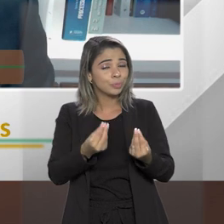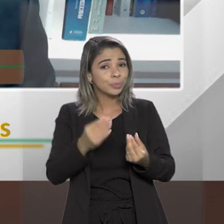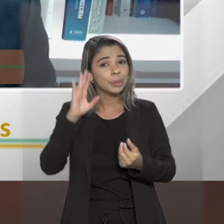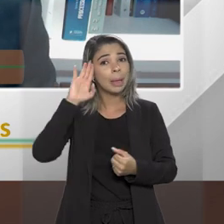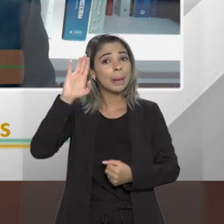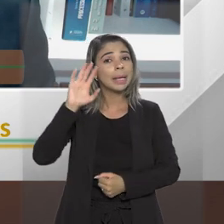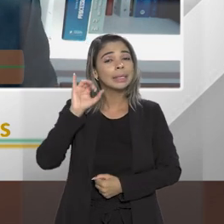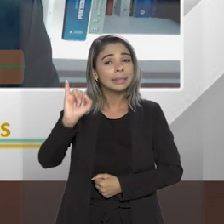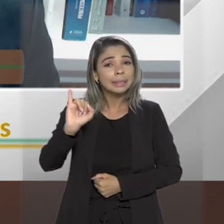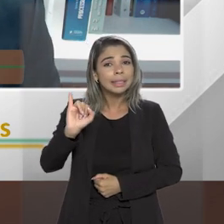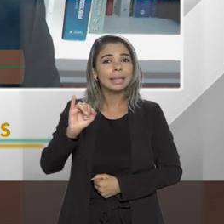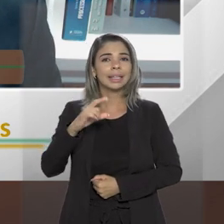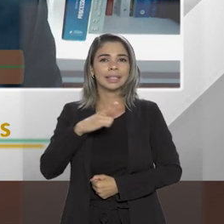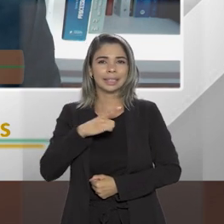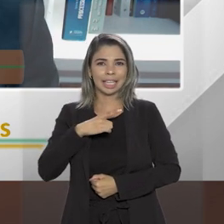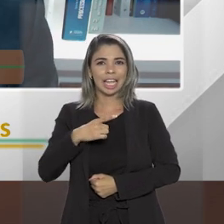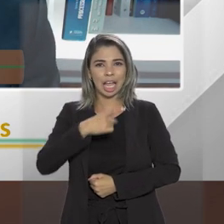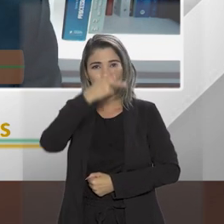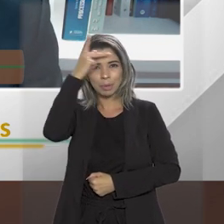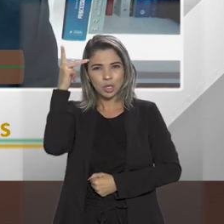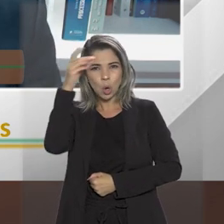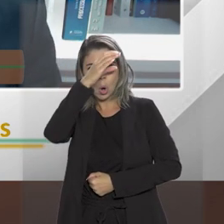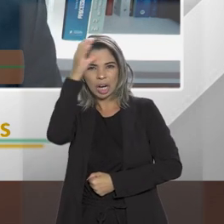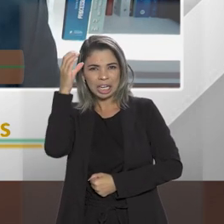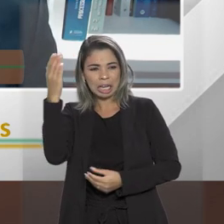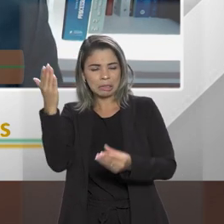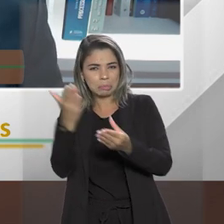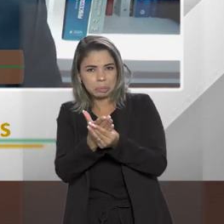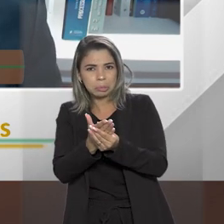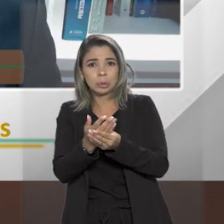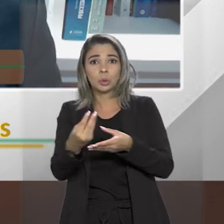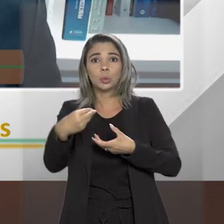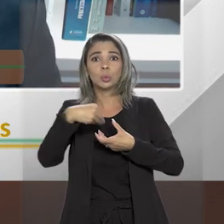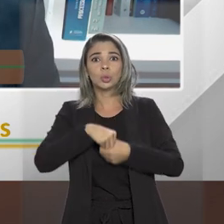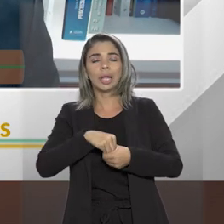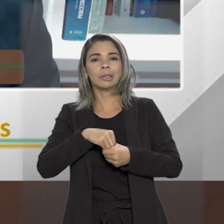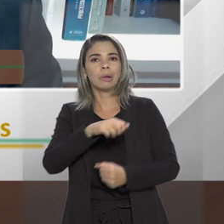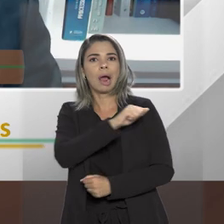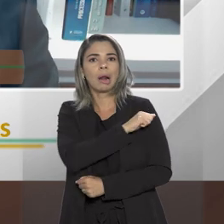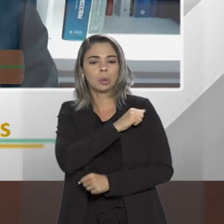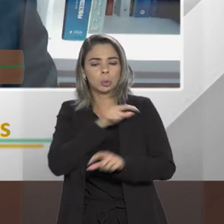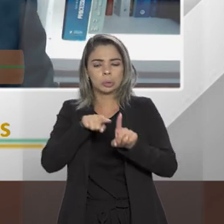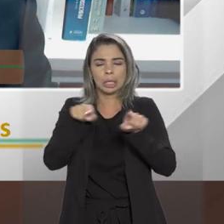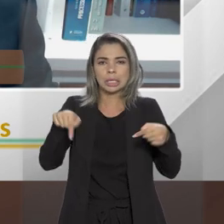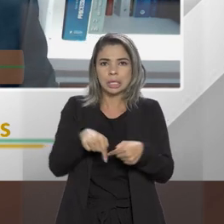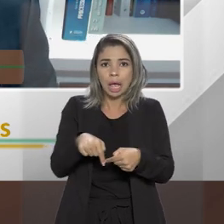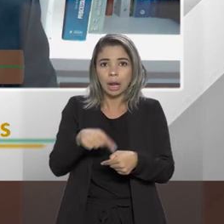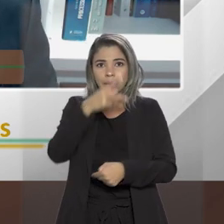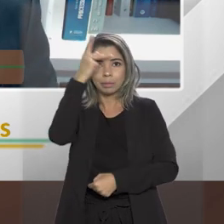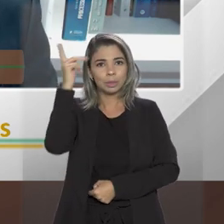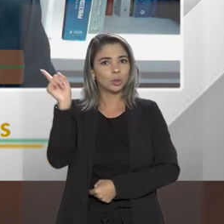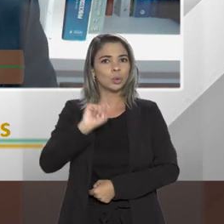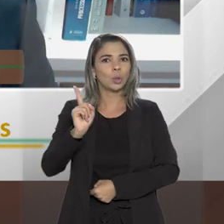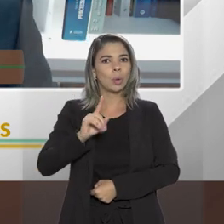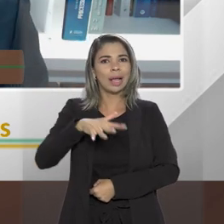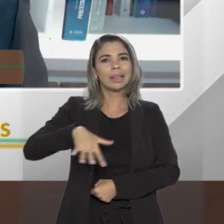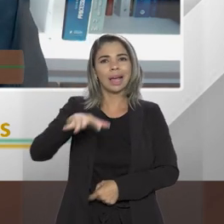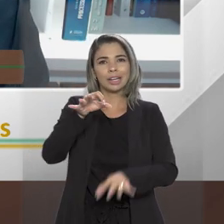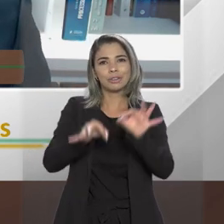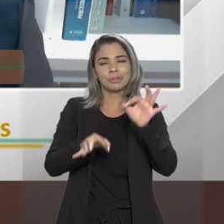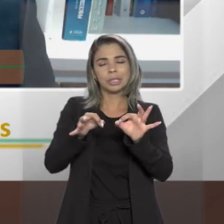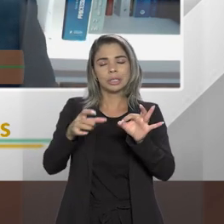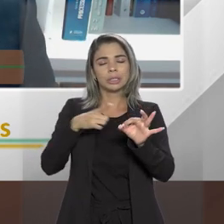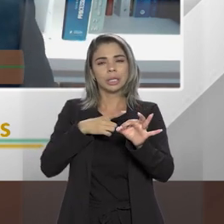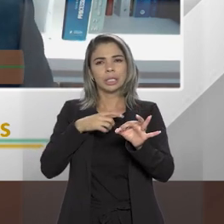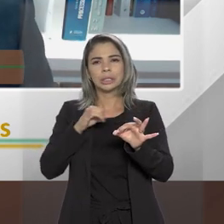estamos falando com o jurisdicionado, eu lá com os meus alunos, certamente Fred com os dele, ou com as pessoas que não são do nosso meio jurídico, quando